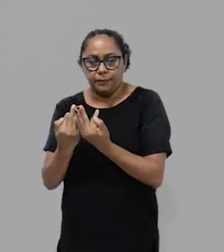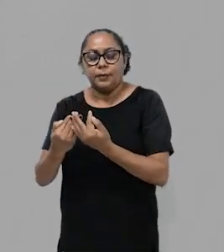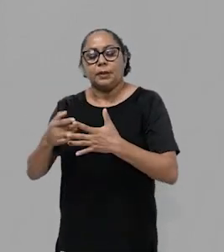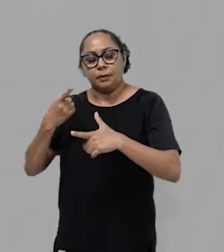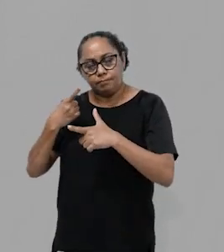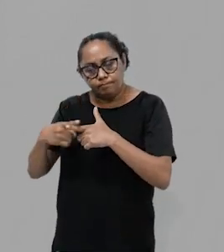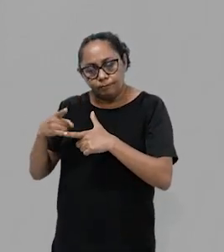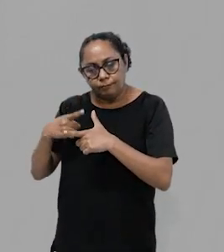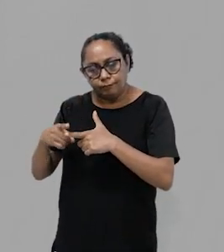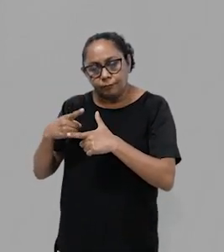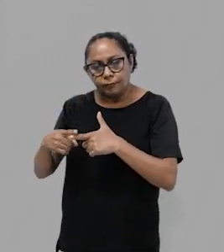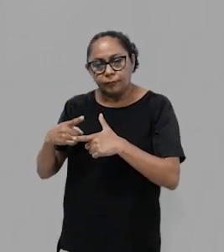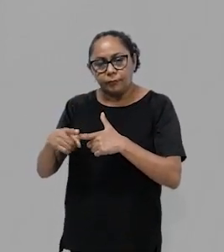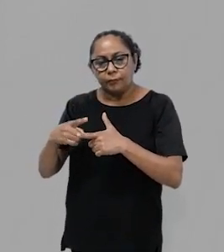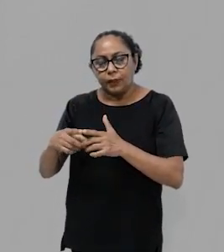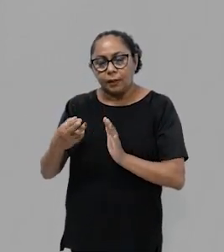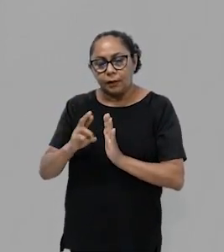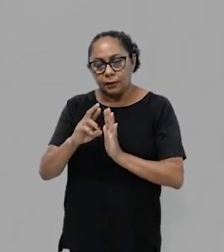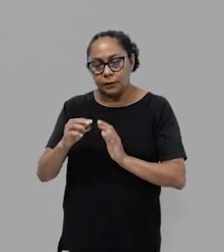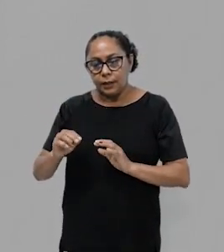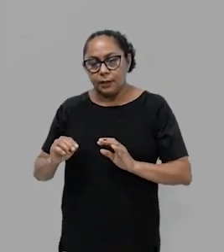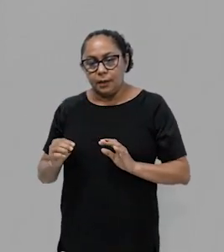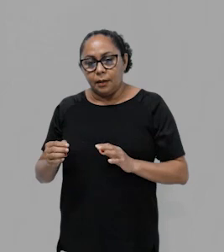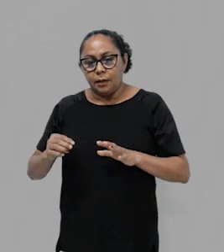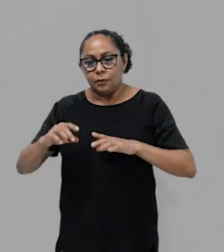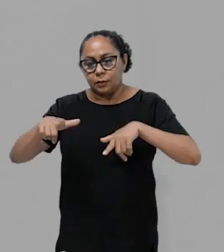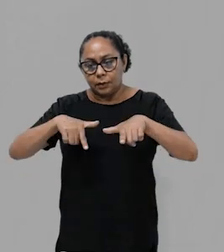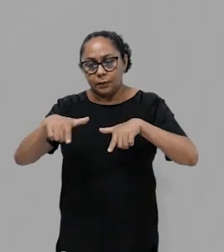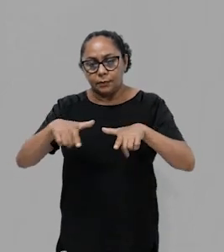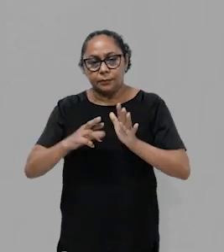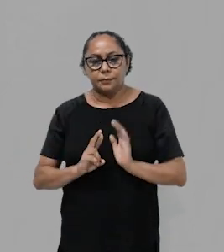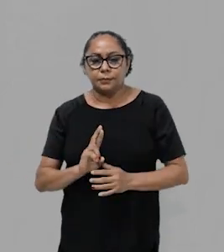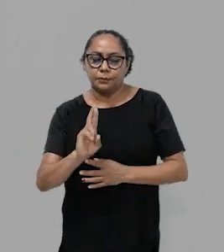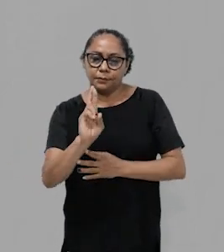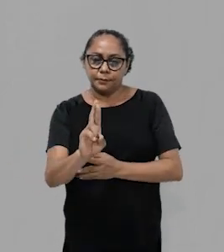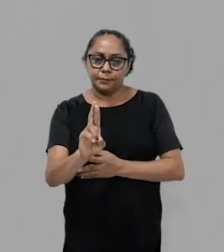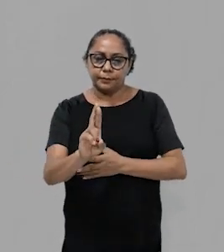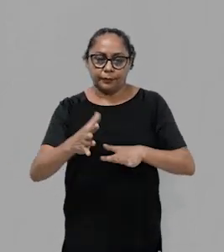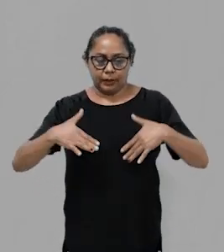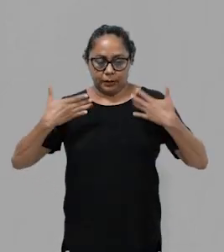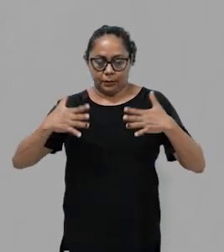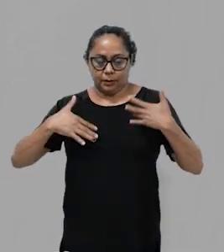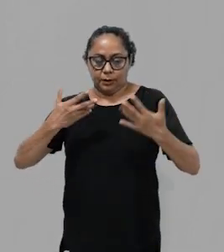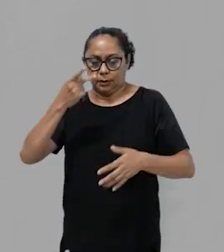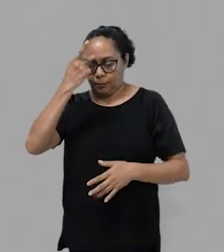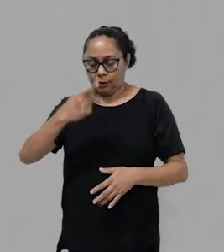dele representam a alegria de vida dele, morreu muito jovem, assim como os outros artistas que eu vou citar.